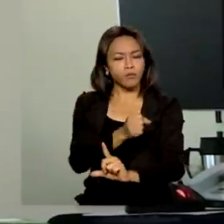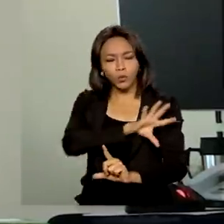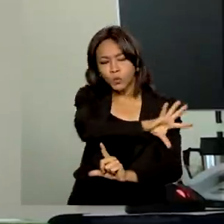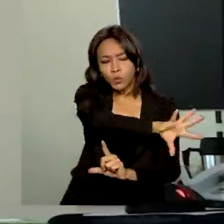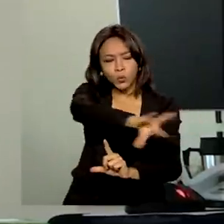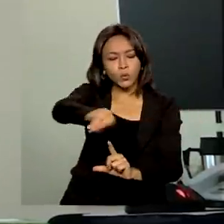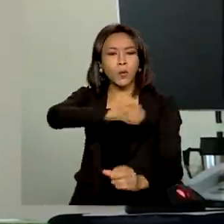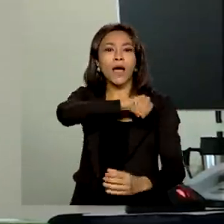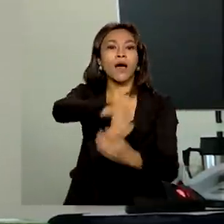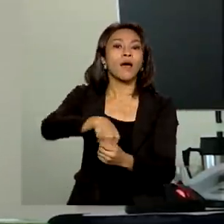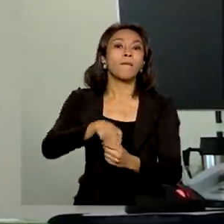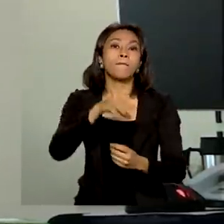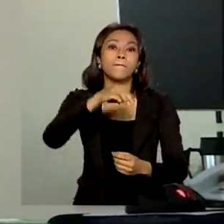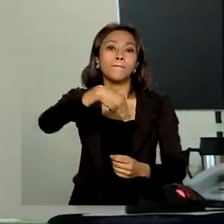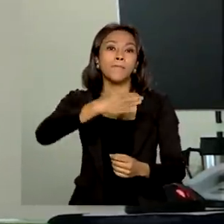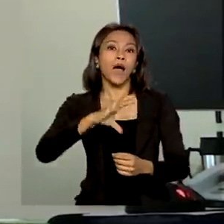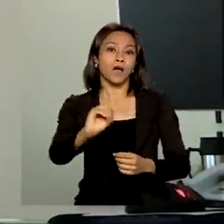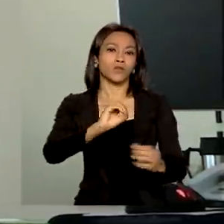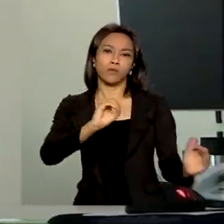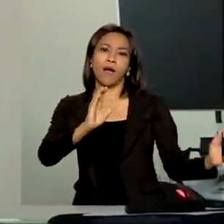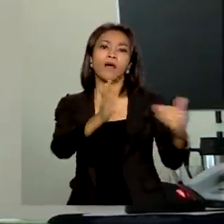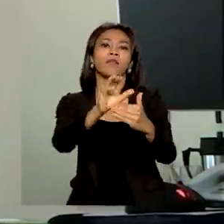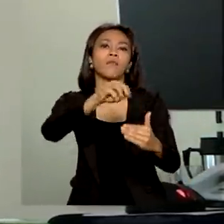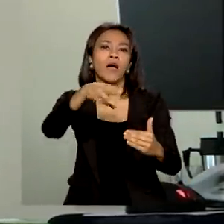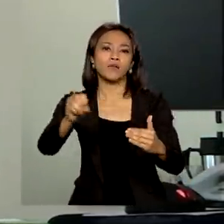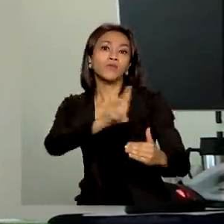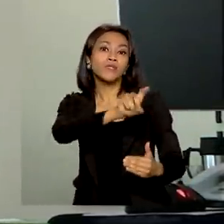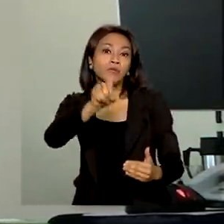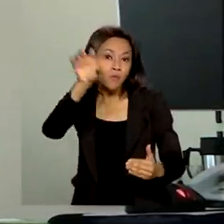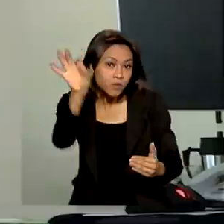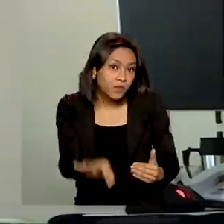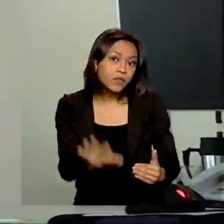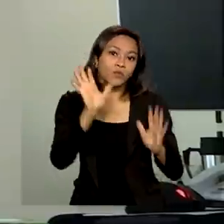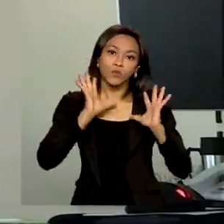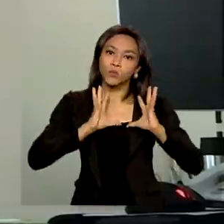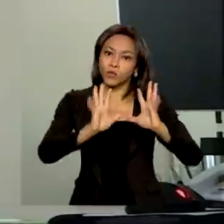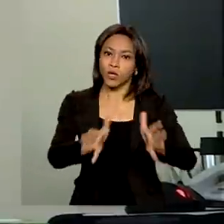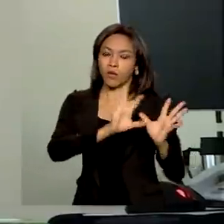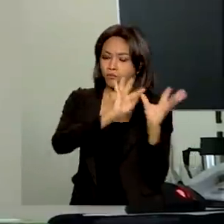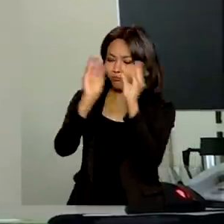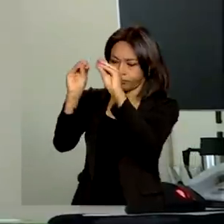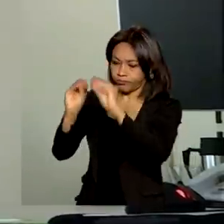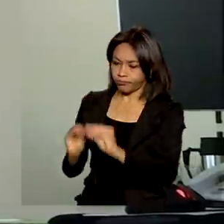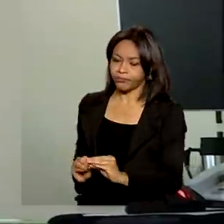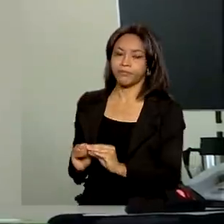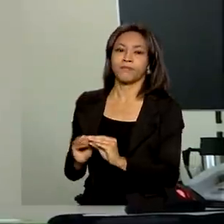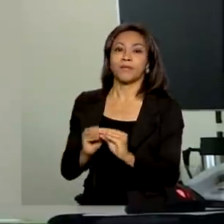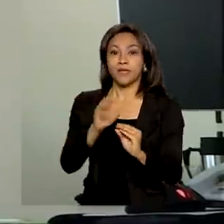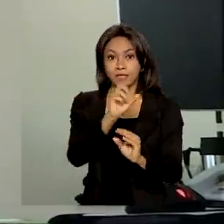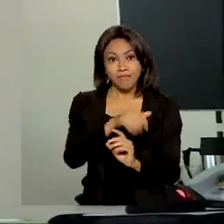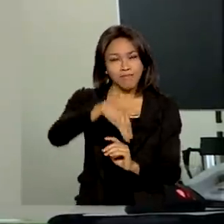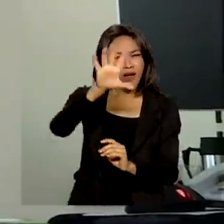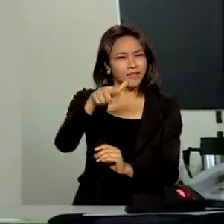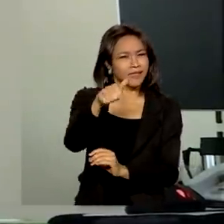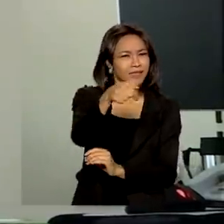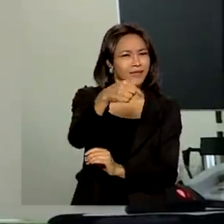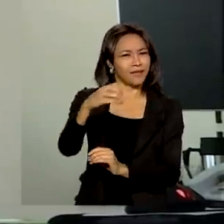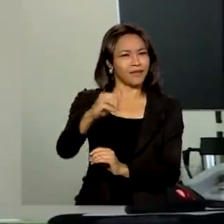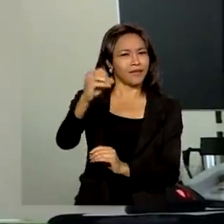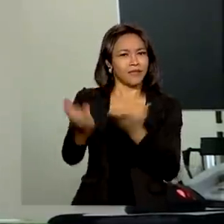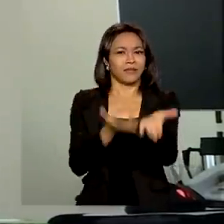baixo de 2023 100 porcento dos nossos serviços que já foram mapeados teremos mais me